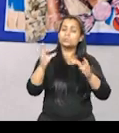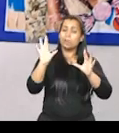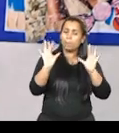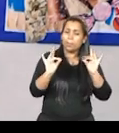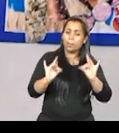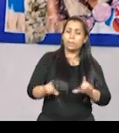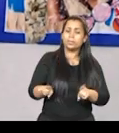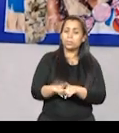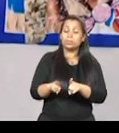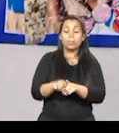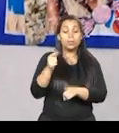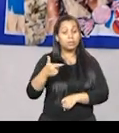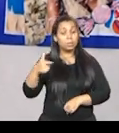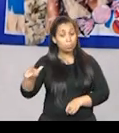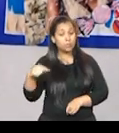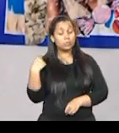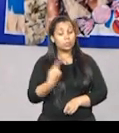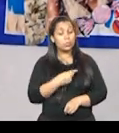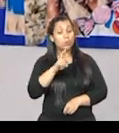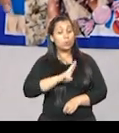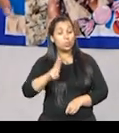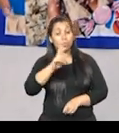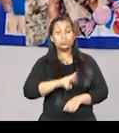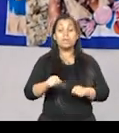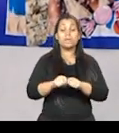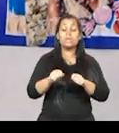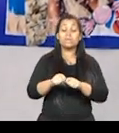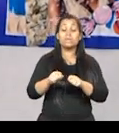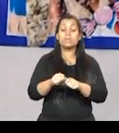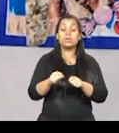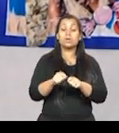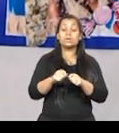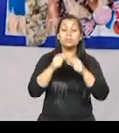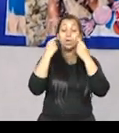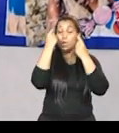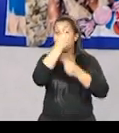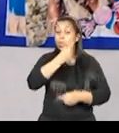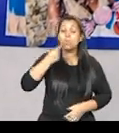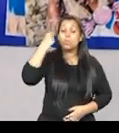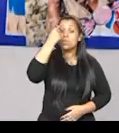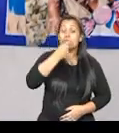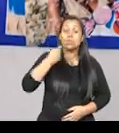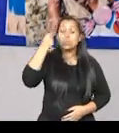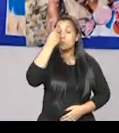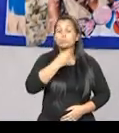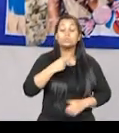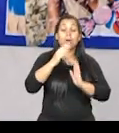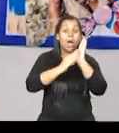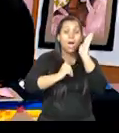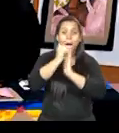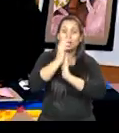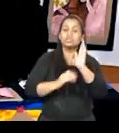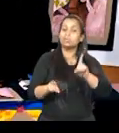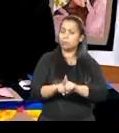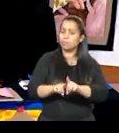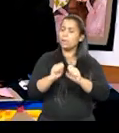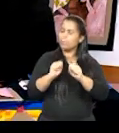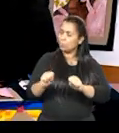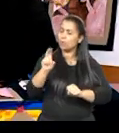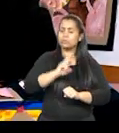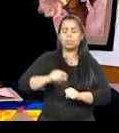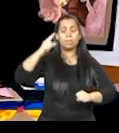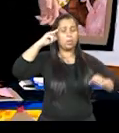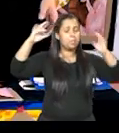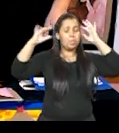complementações. Depois, nós usamos aqui também para fazer o quadro, o rosto, né? Usamos aqui a tinta guache também. Vocês podem usar a